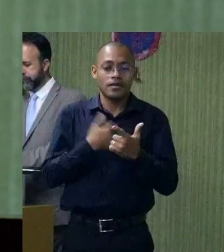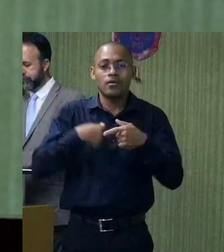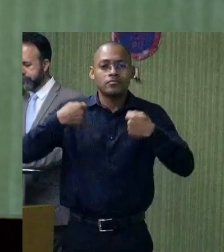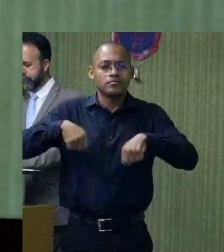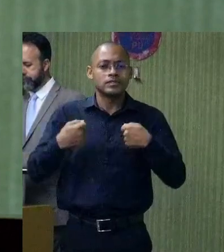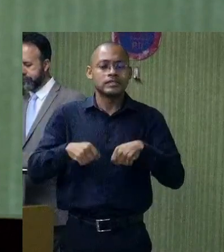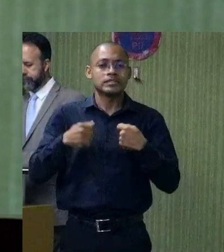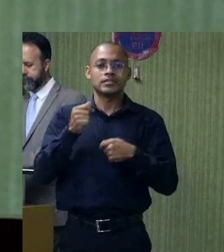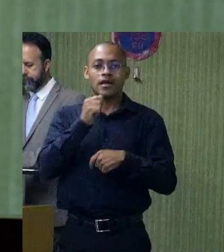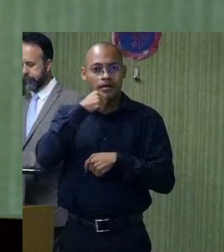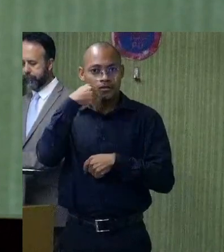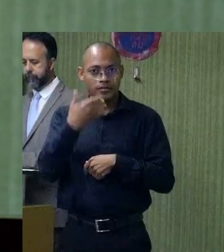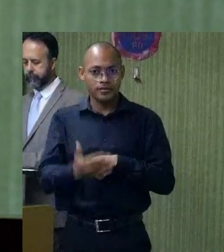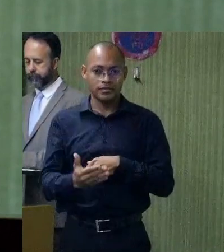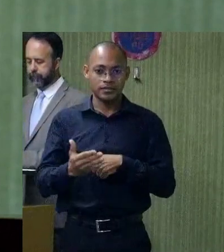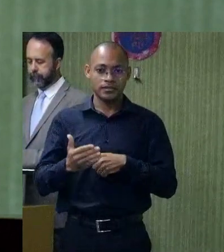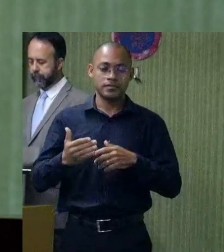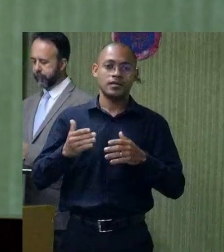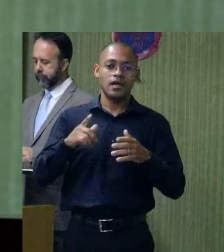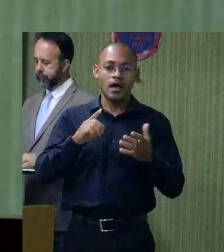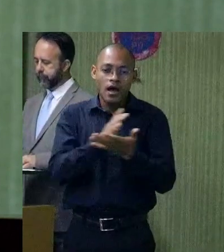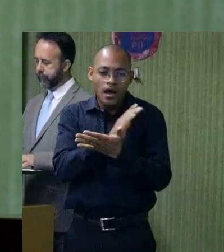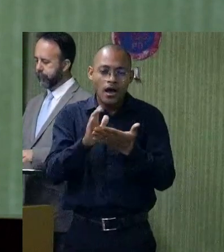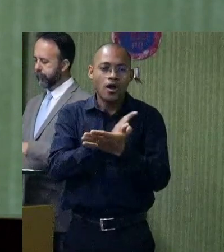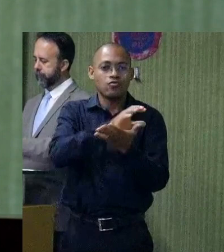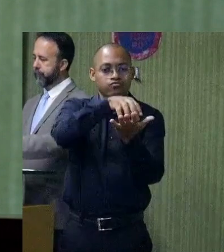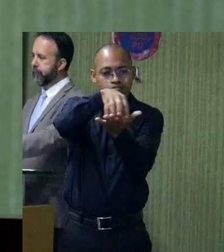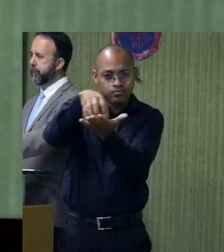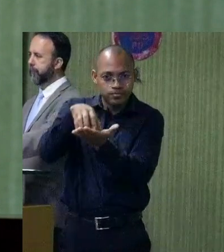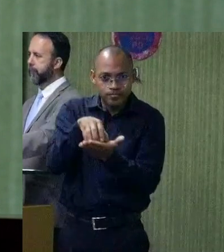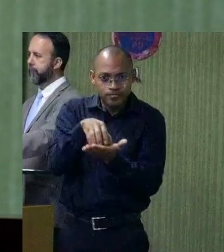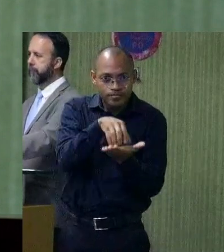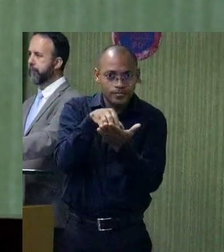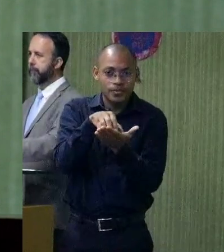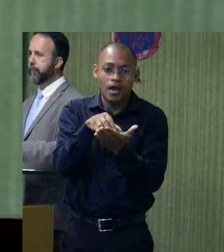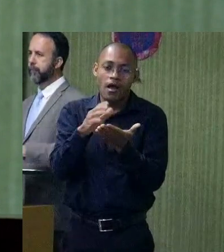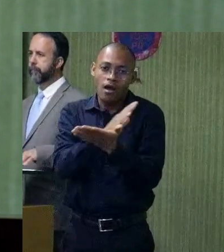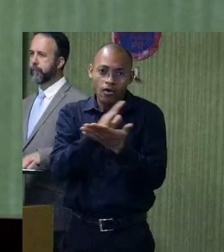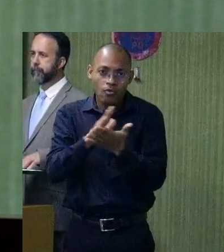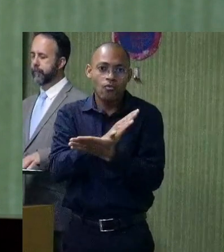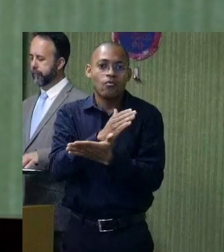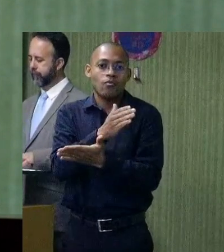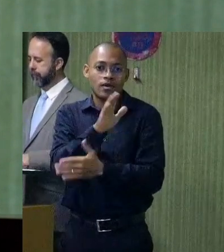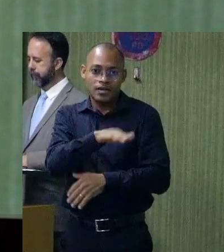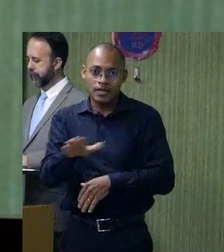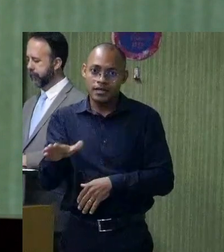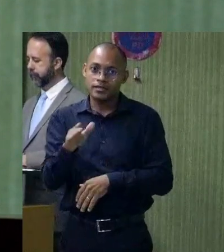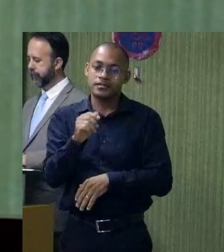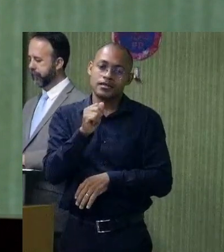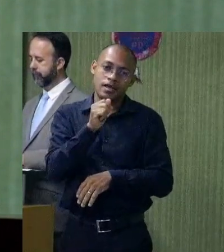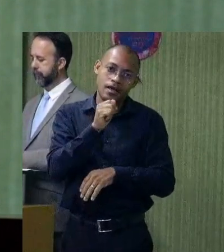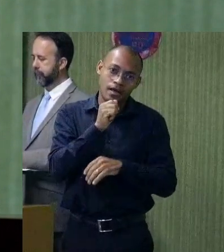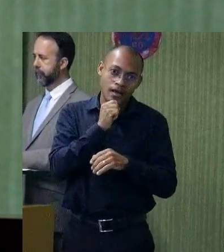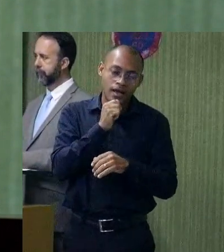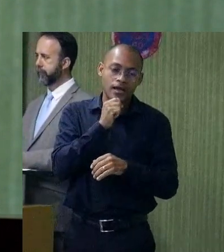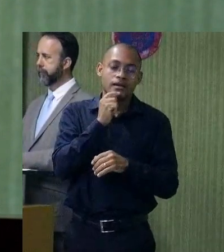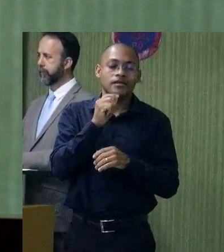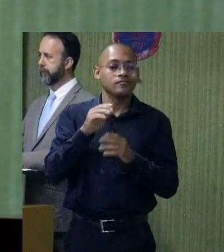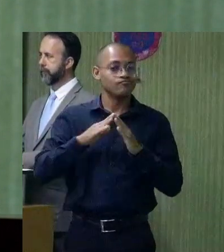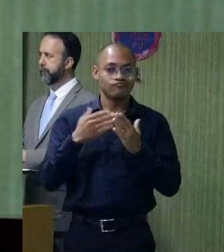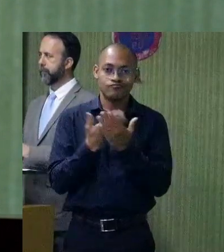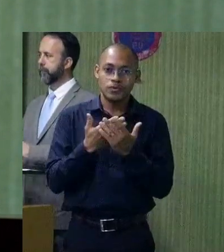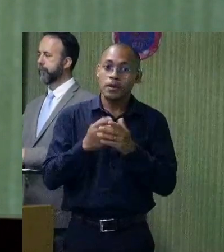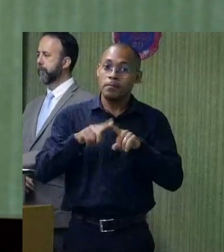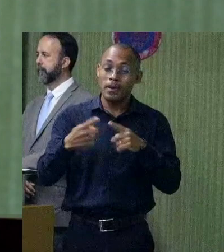pontualmente em alguns centros desses humanitários alguma criança que não esteja fora da escola mas bem menos do que